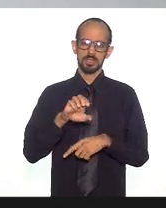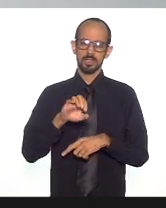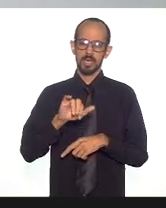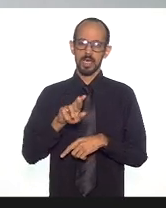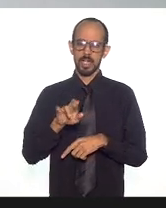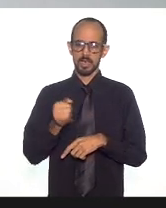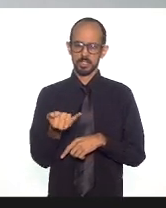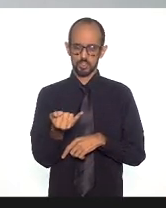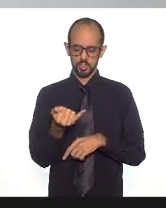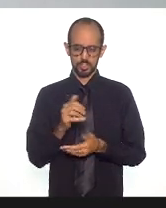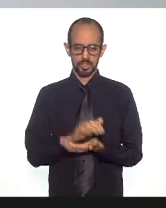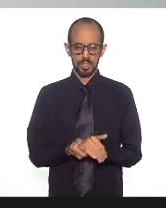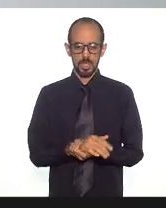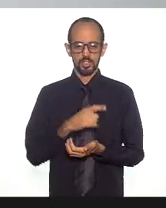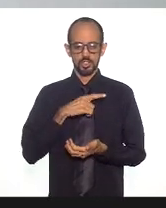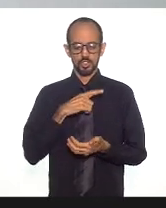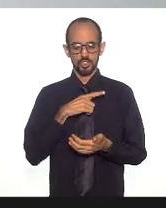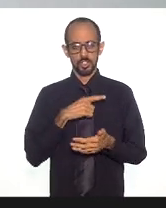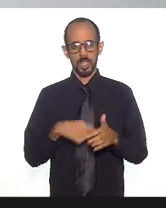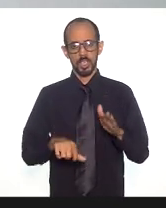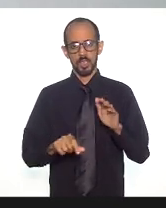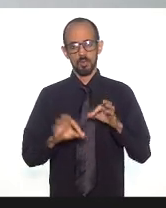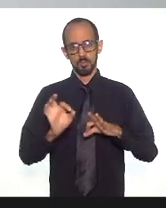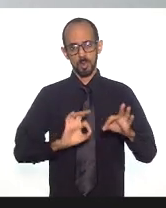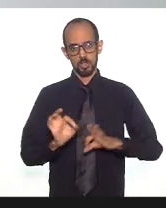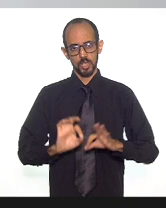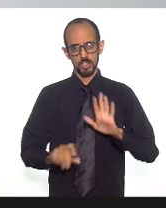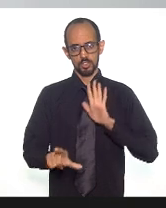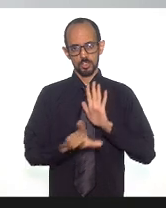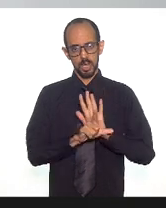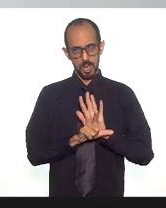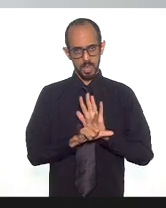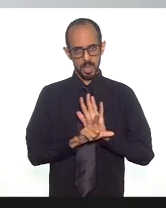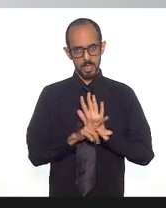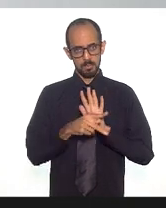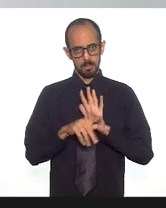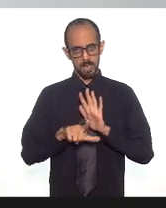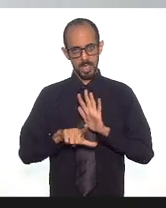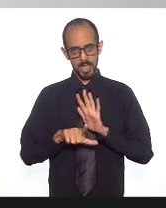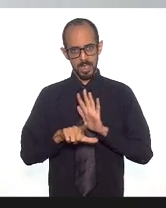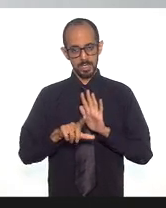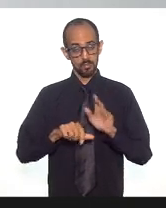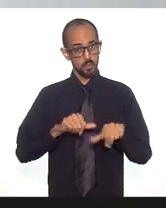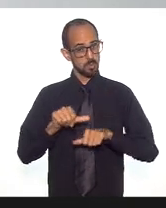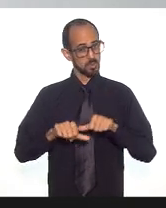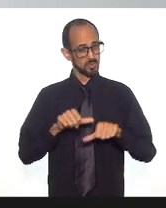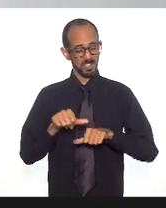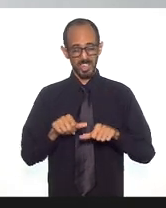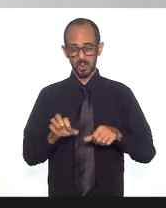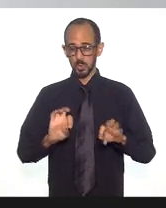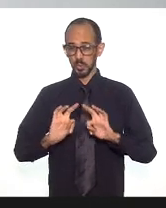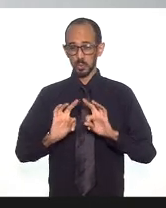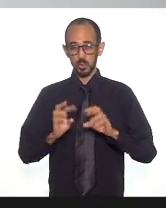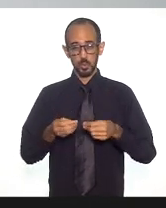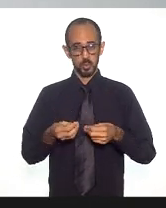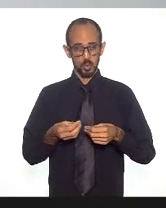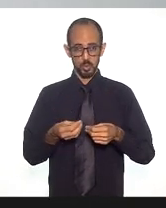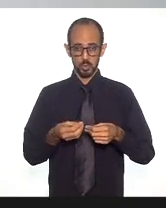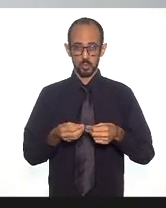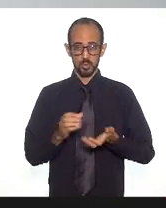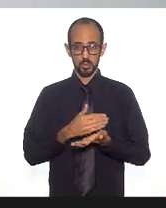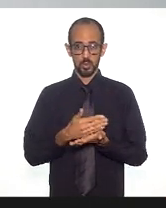esse projeto de lei, que o deputado Valdec já fez referência, que foi completamente modificado da sua iniciativa